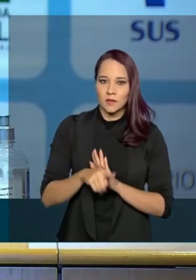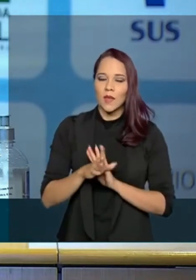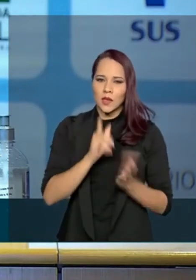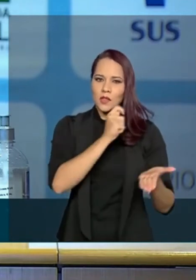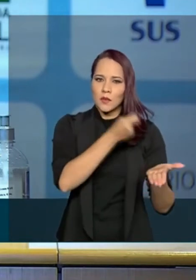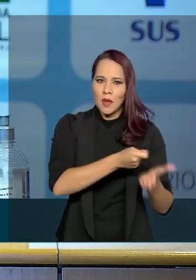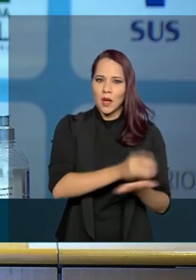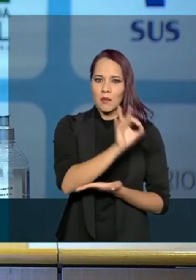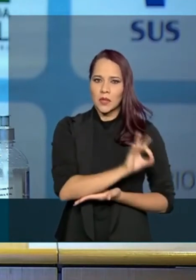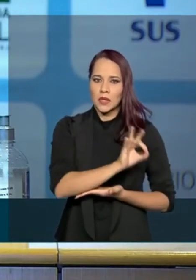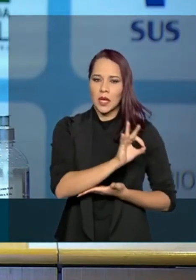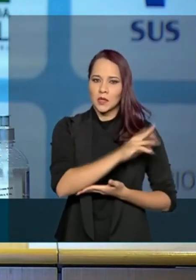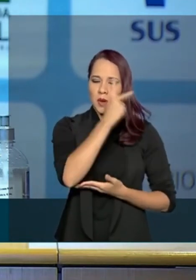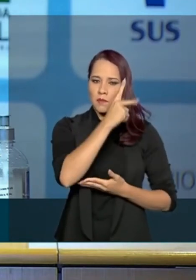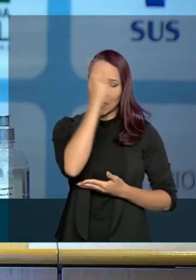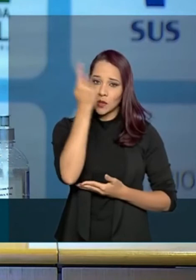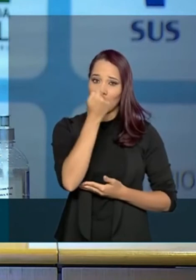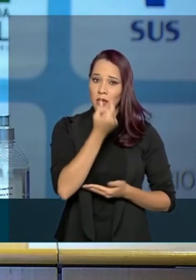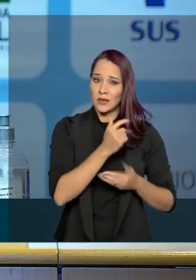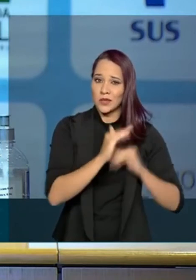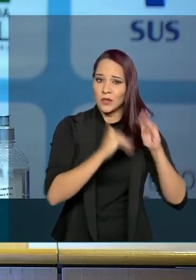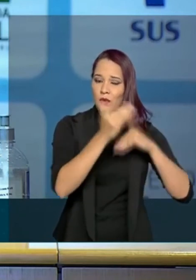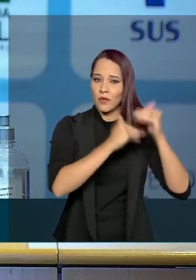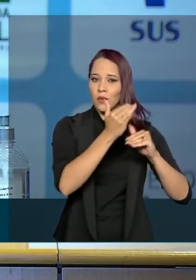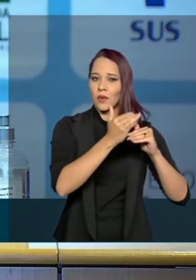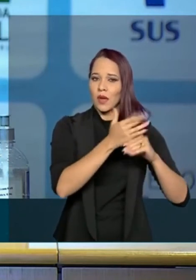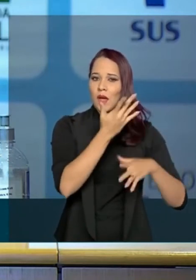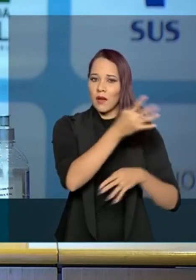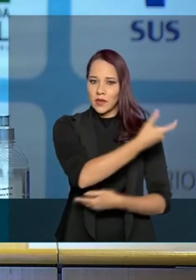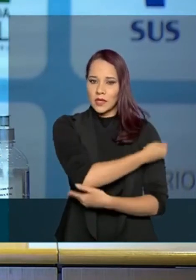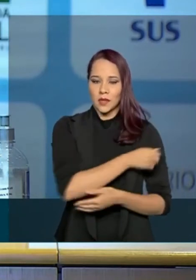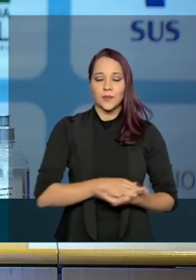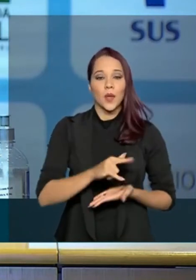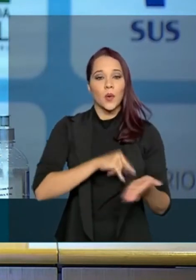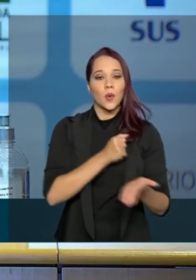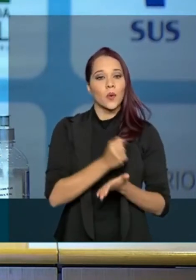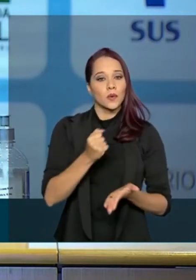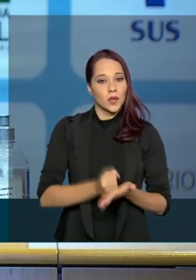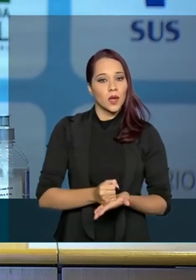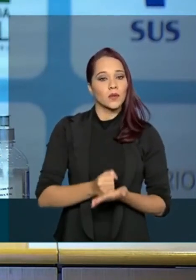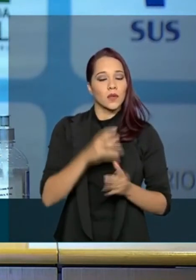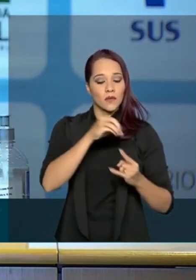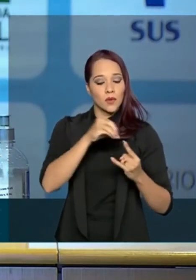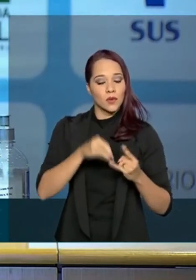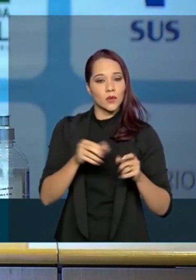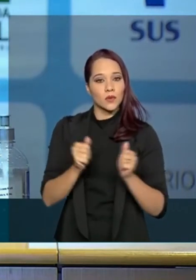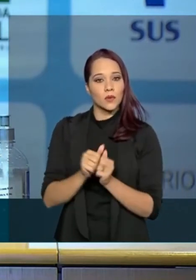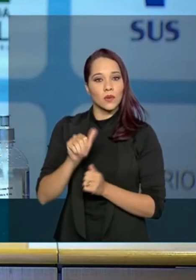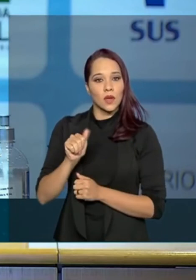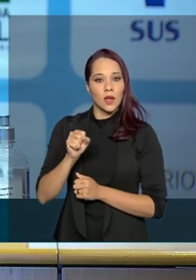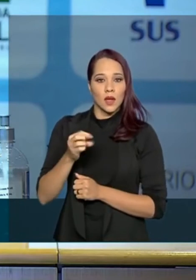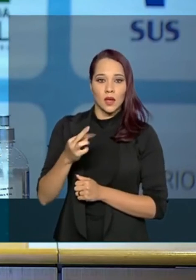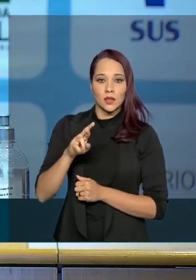royalties ao desenvolvedor da vacina. O contrato da Fiocruz e a AstraZeneca